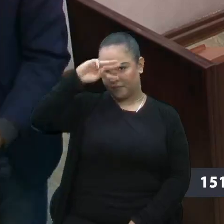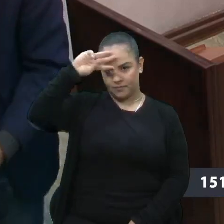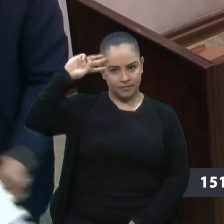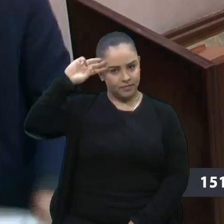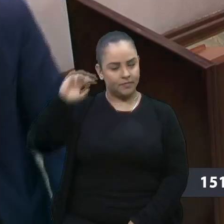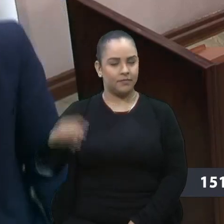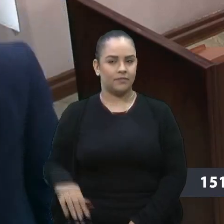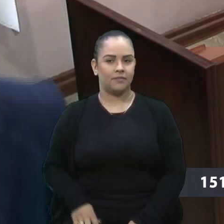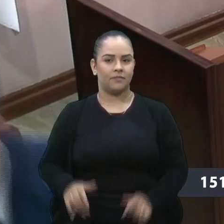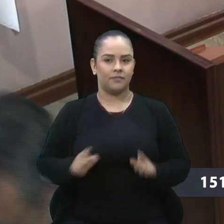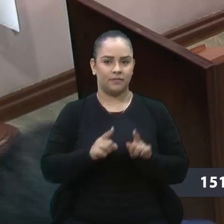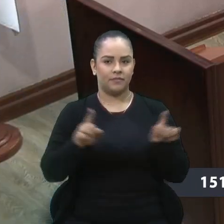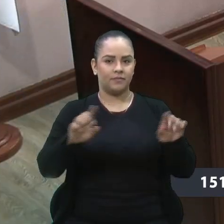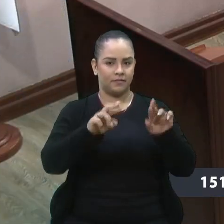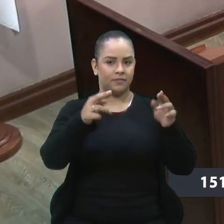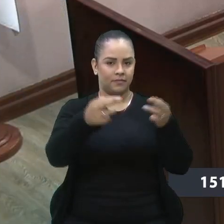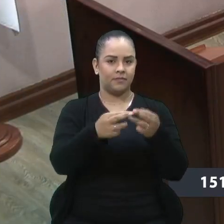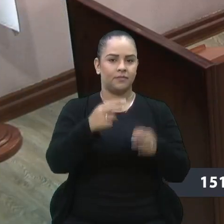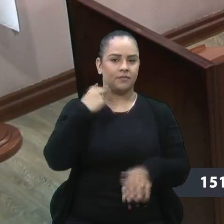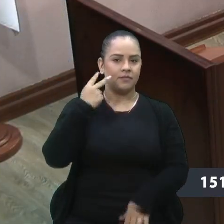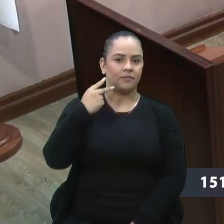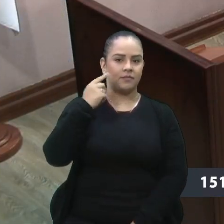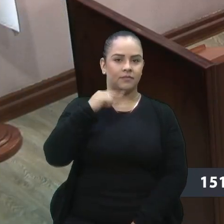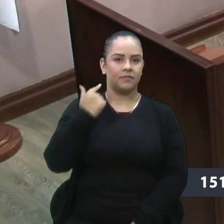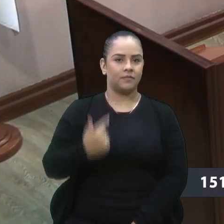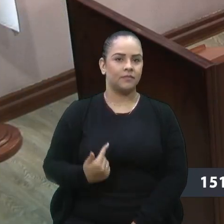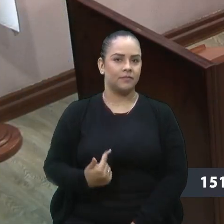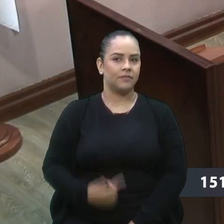No grande expediente, vereadora Gladys Frisso.